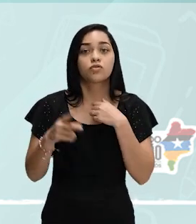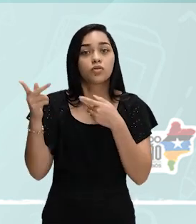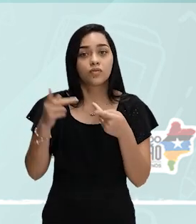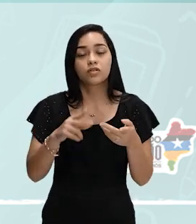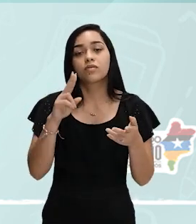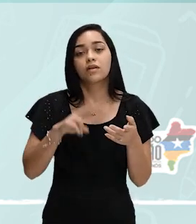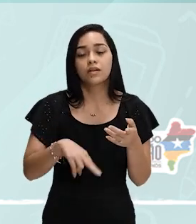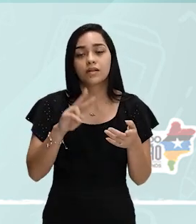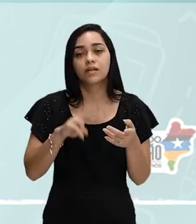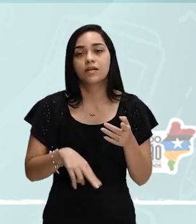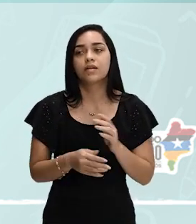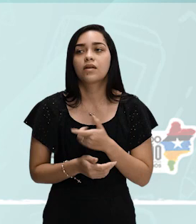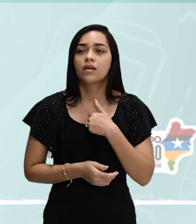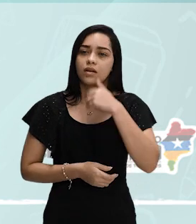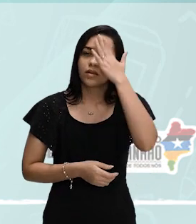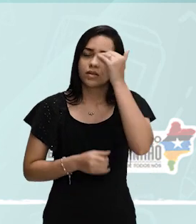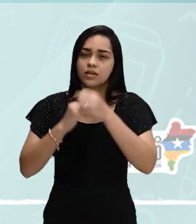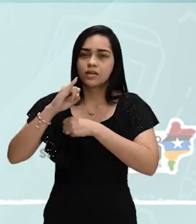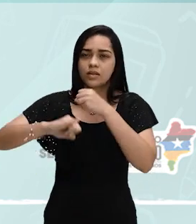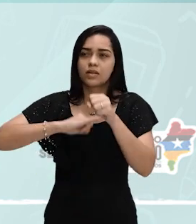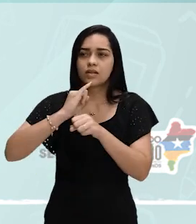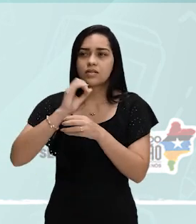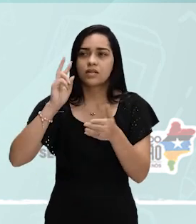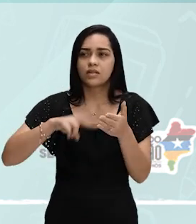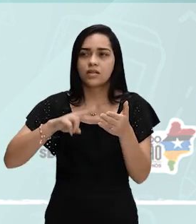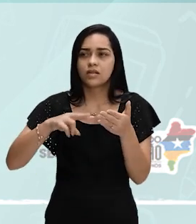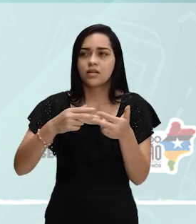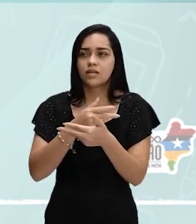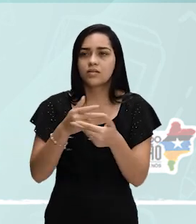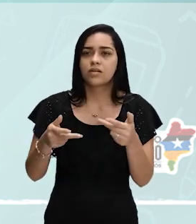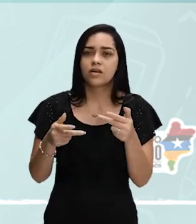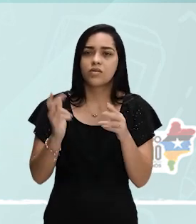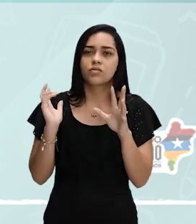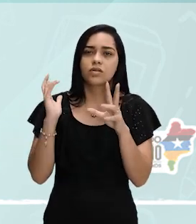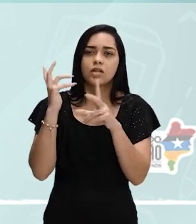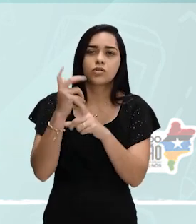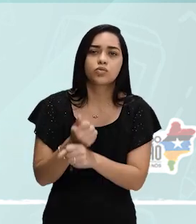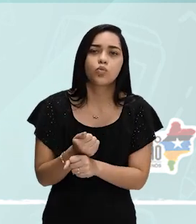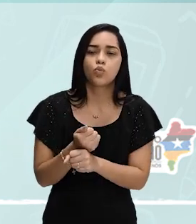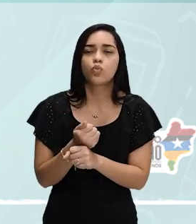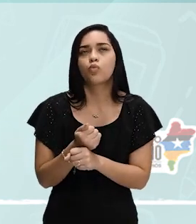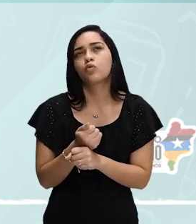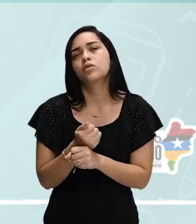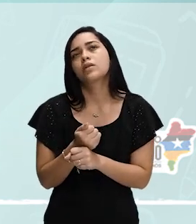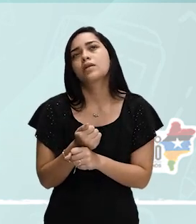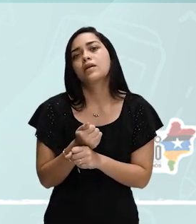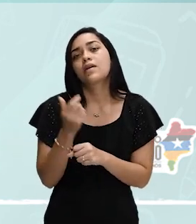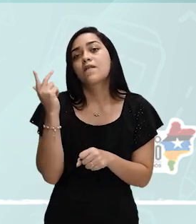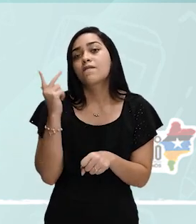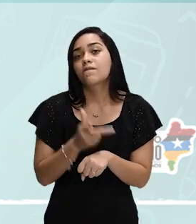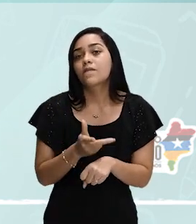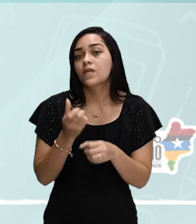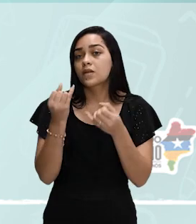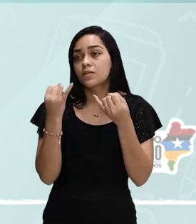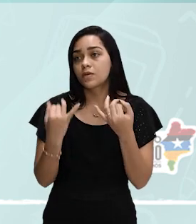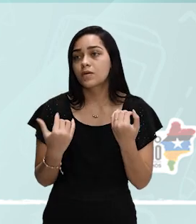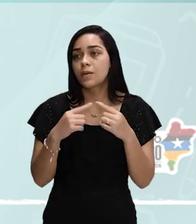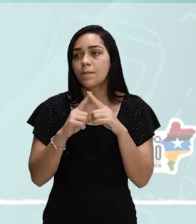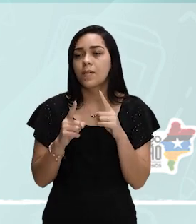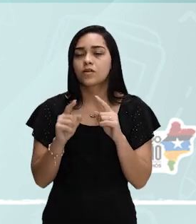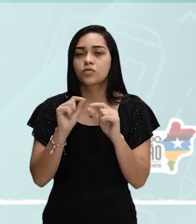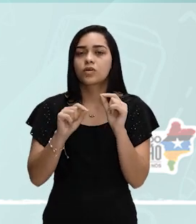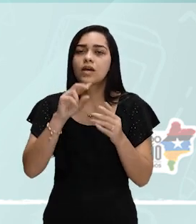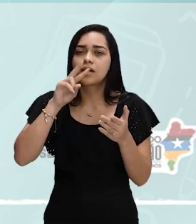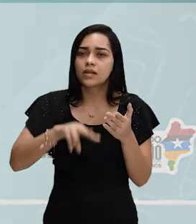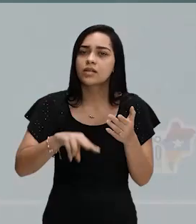ler. Eu sei que na internet é muito fácil nós encontrarmos os resumos, eh, vídeos falando do assunto, mas nada melhor